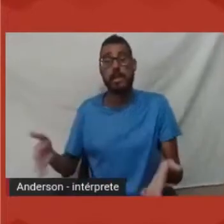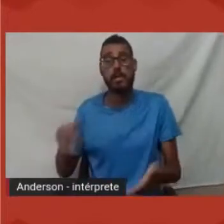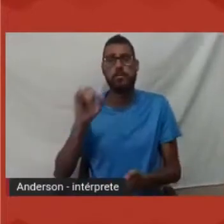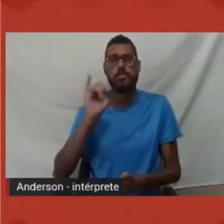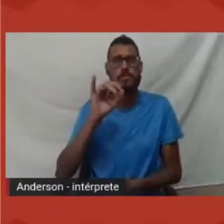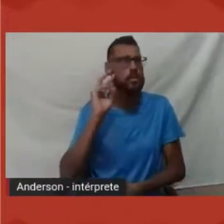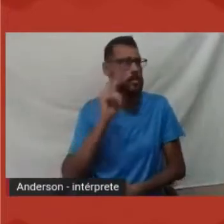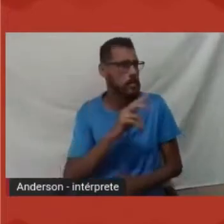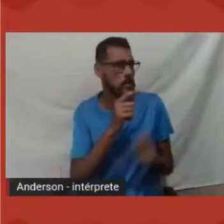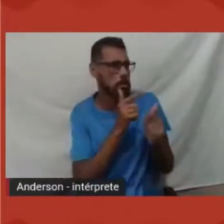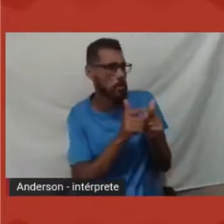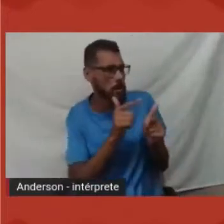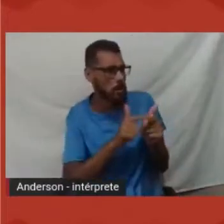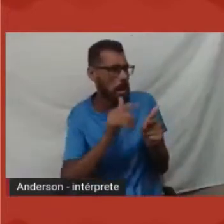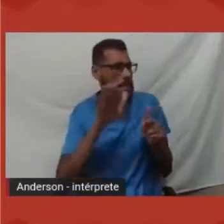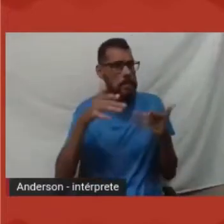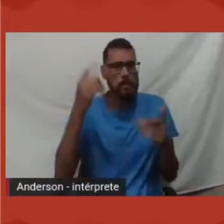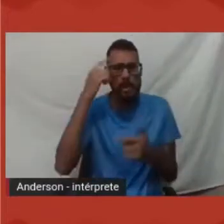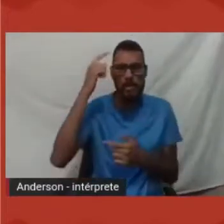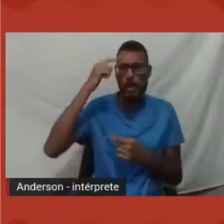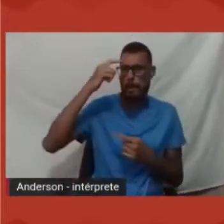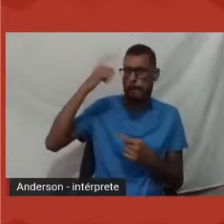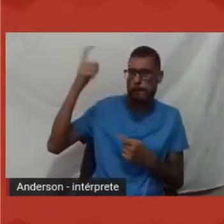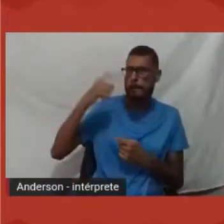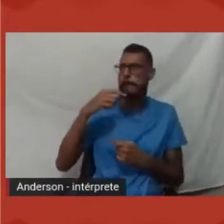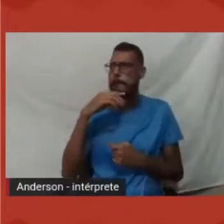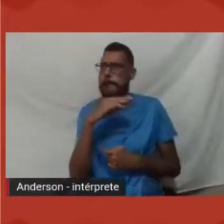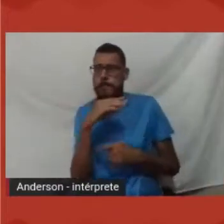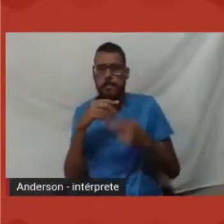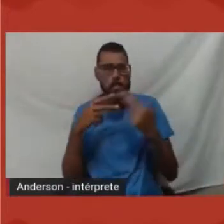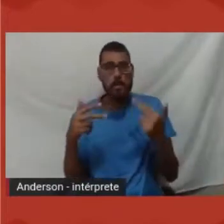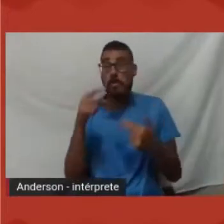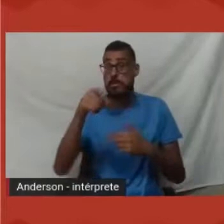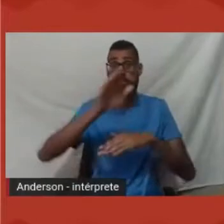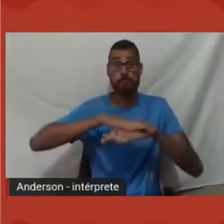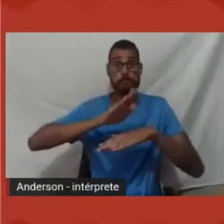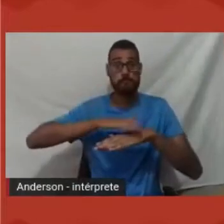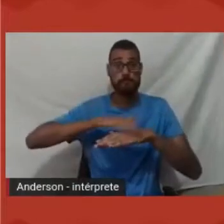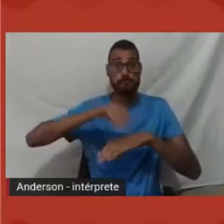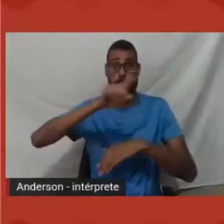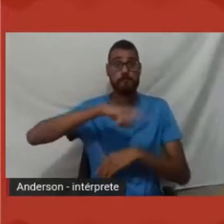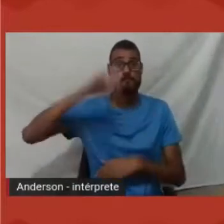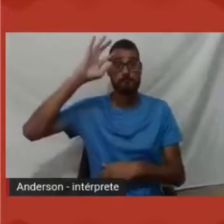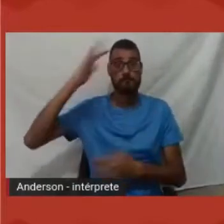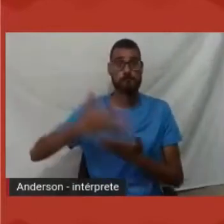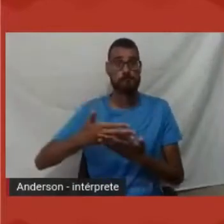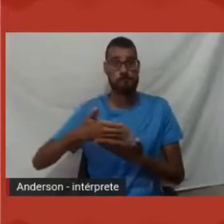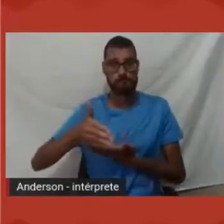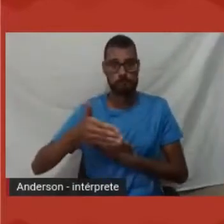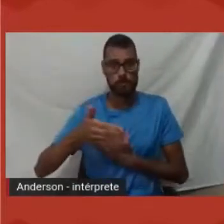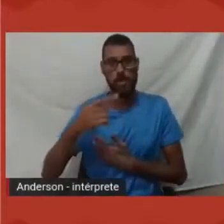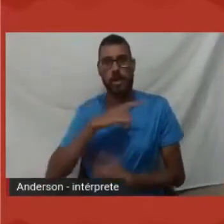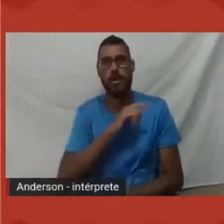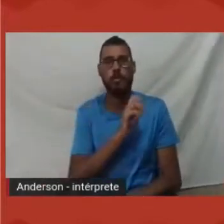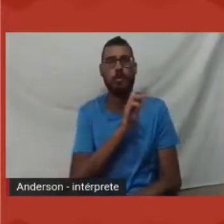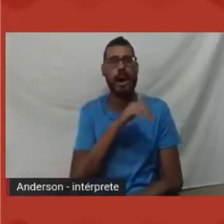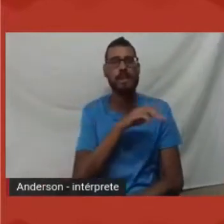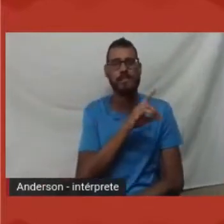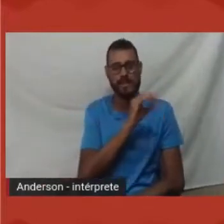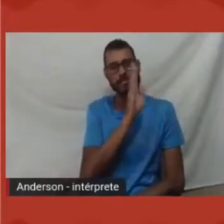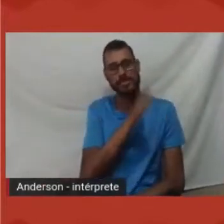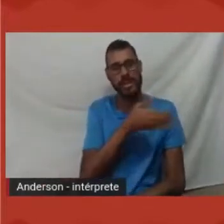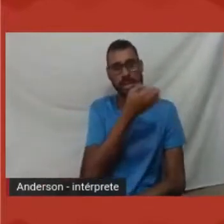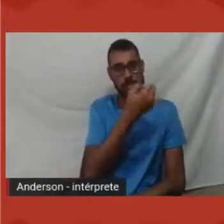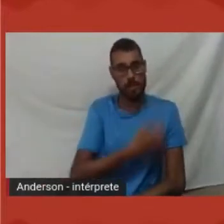problemas, vem da cabeça de vocês, como o Armando falou lá na transmissão ao vivo, né? Lá naquela apresentação inicial. Então, vocês não